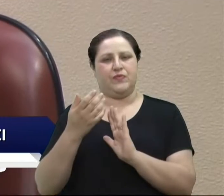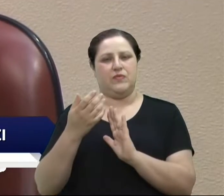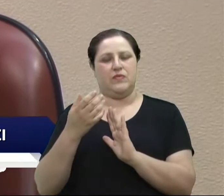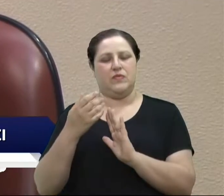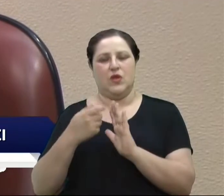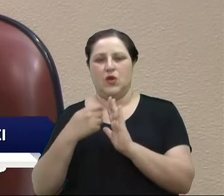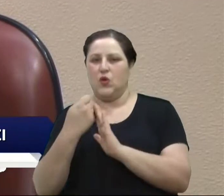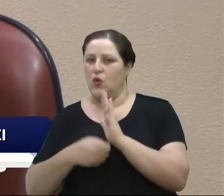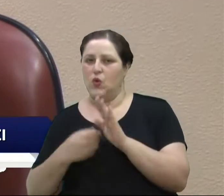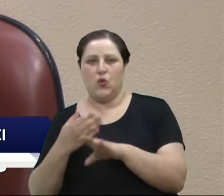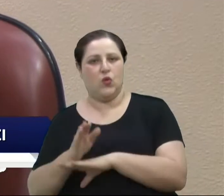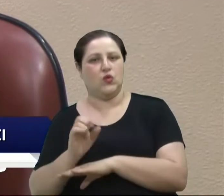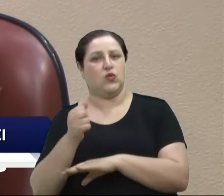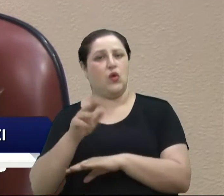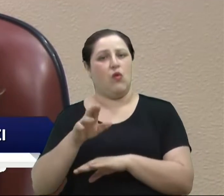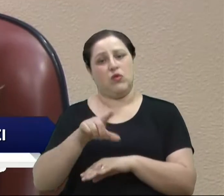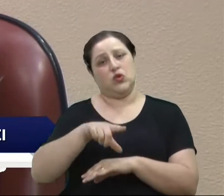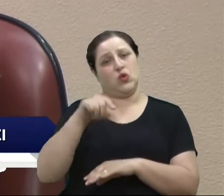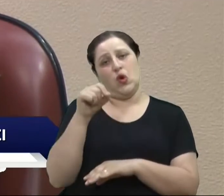isso